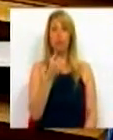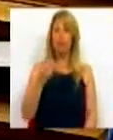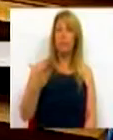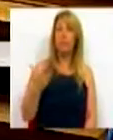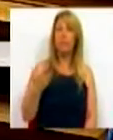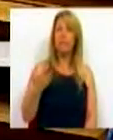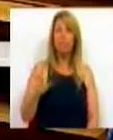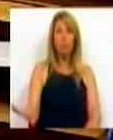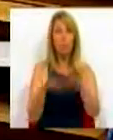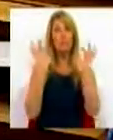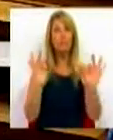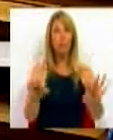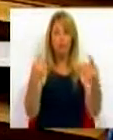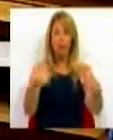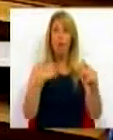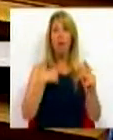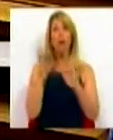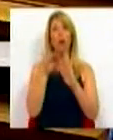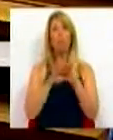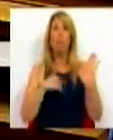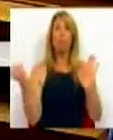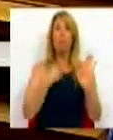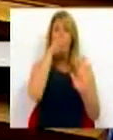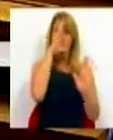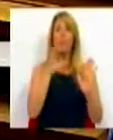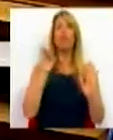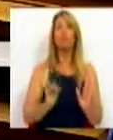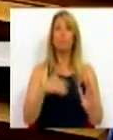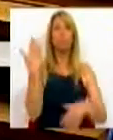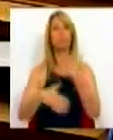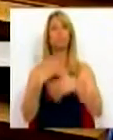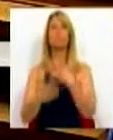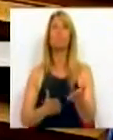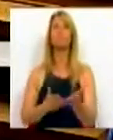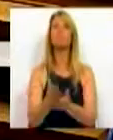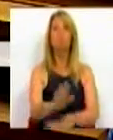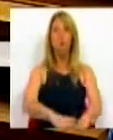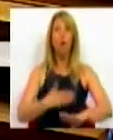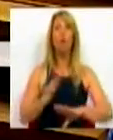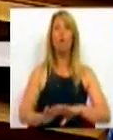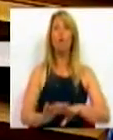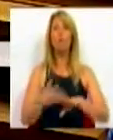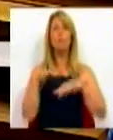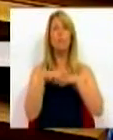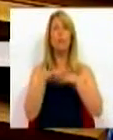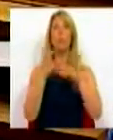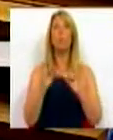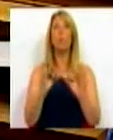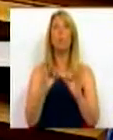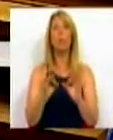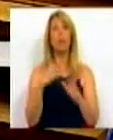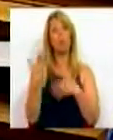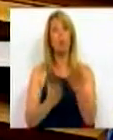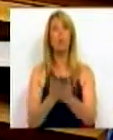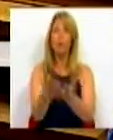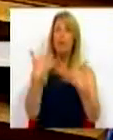2017, conforme consta do nosso programa de Governo, prosseguir com o reforço da rede de cuidados continuados integrados,